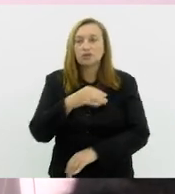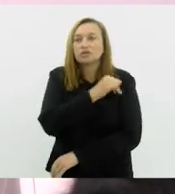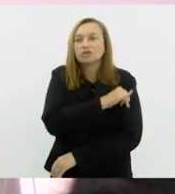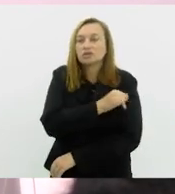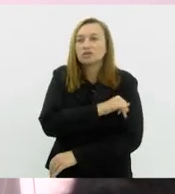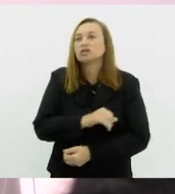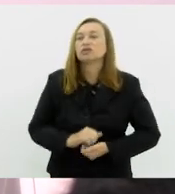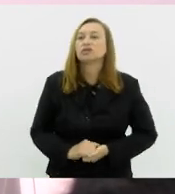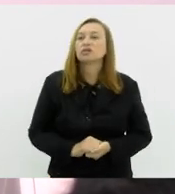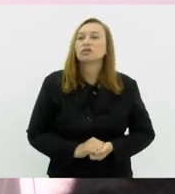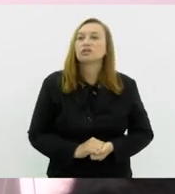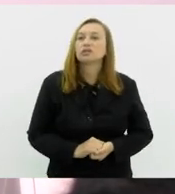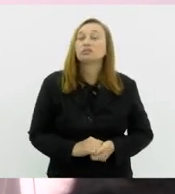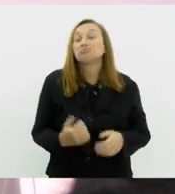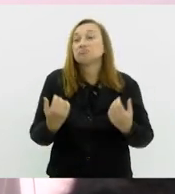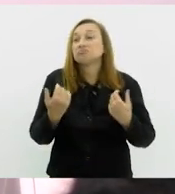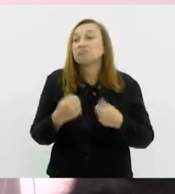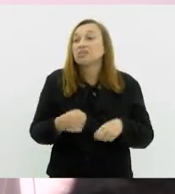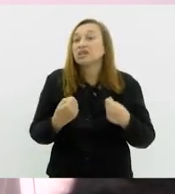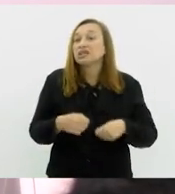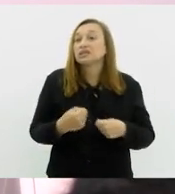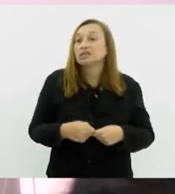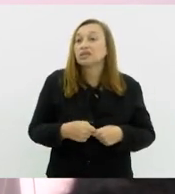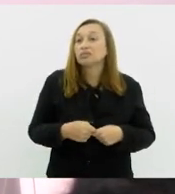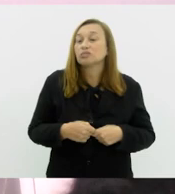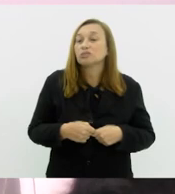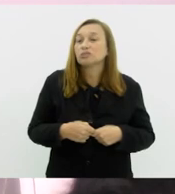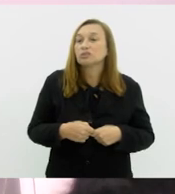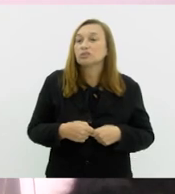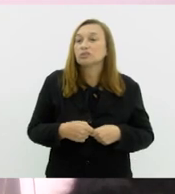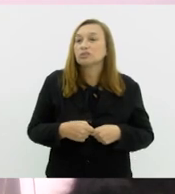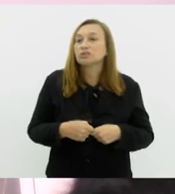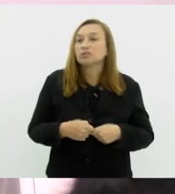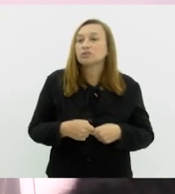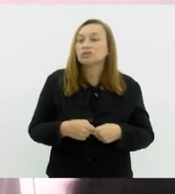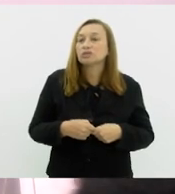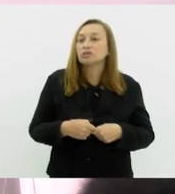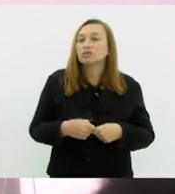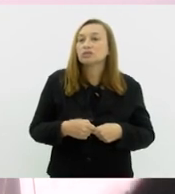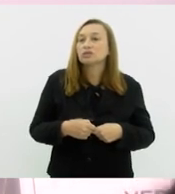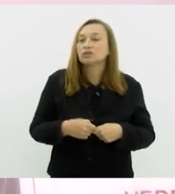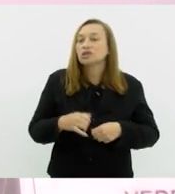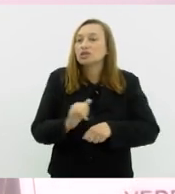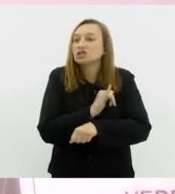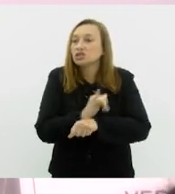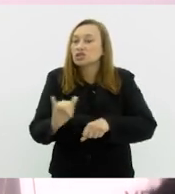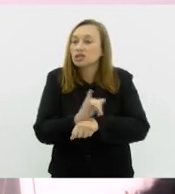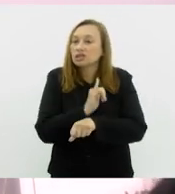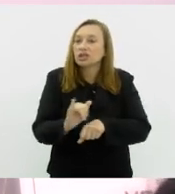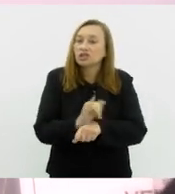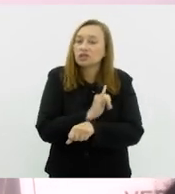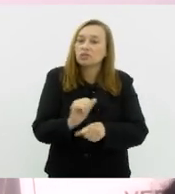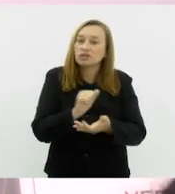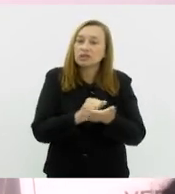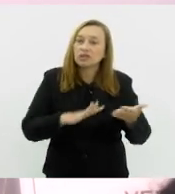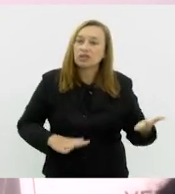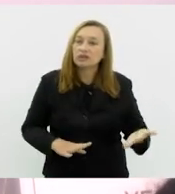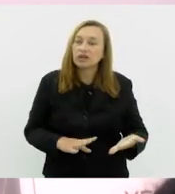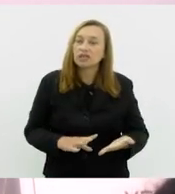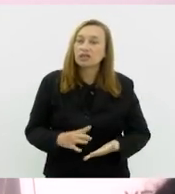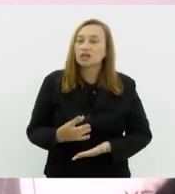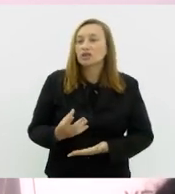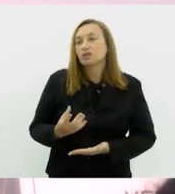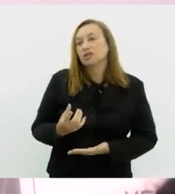isso, é que a gente precisa dar melhores contornos sobre essas atividades não remuneradas